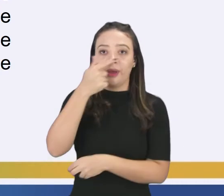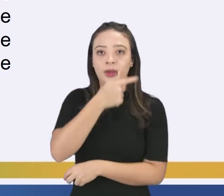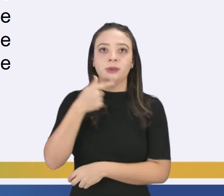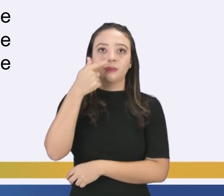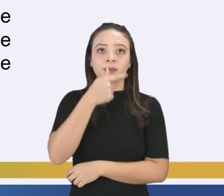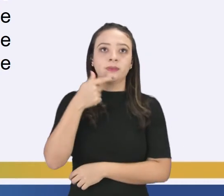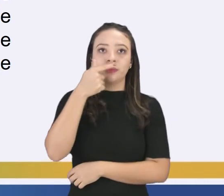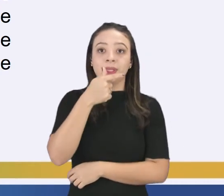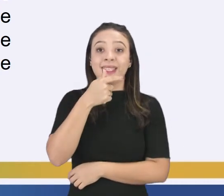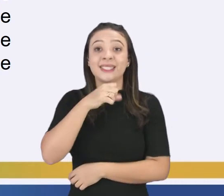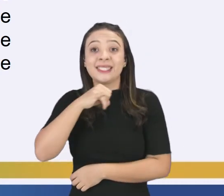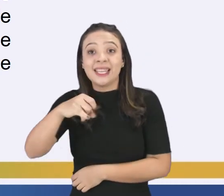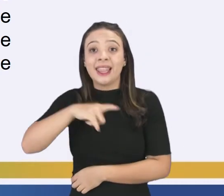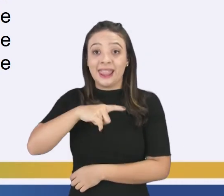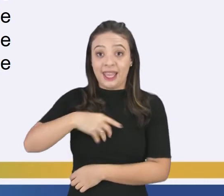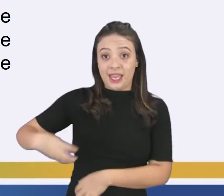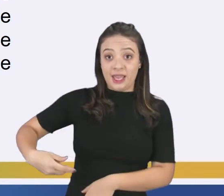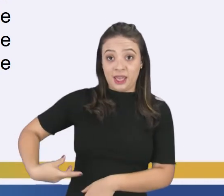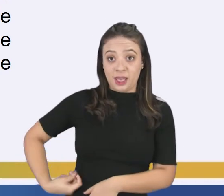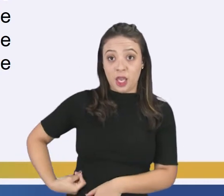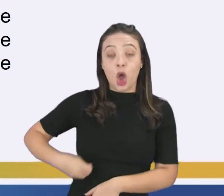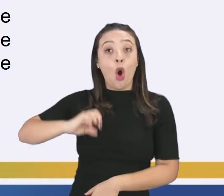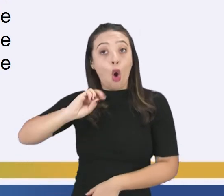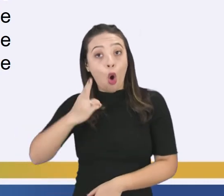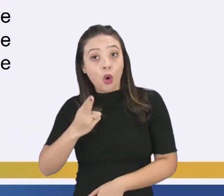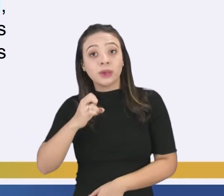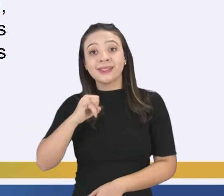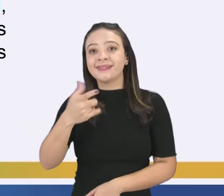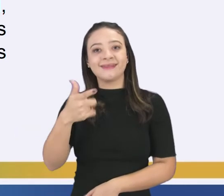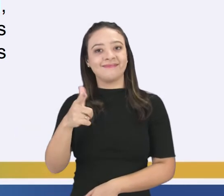independente ou não da presença da insulina. Tá?